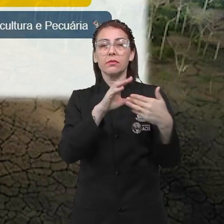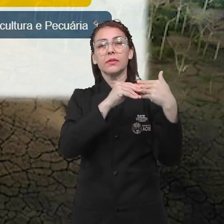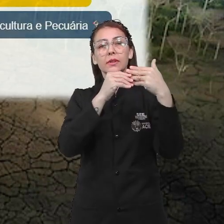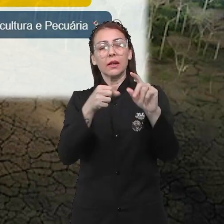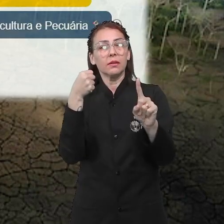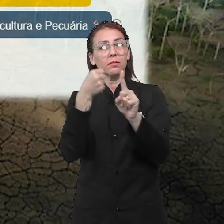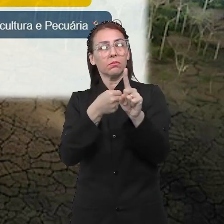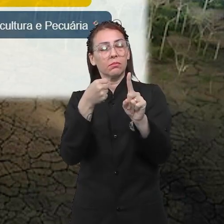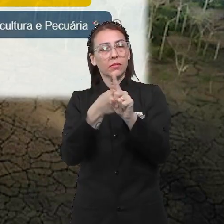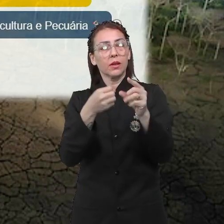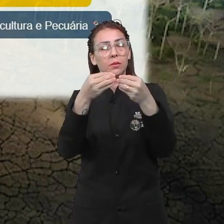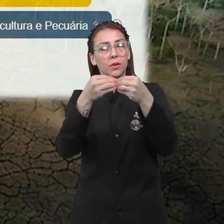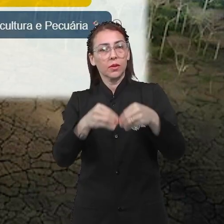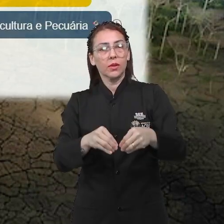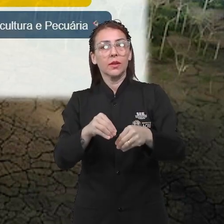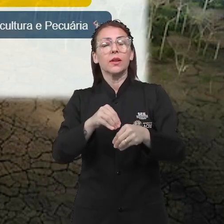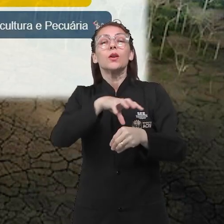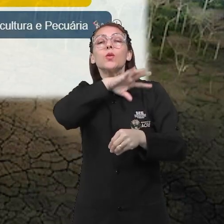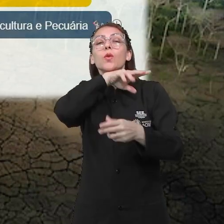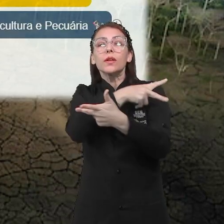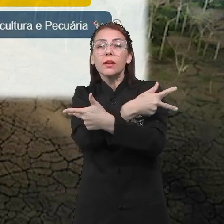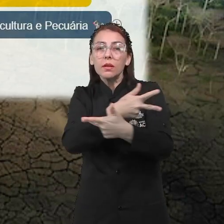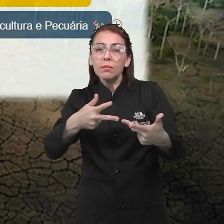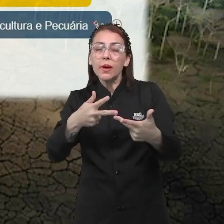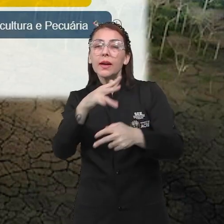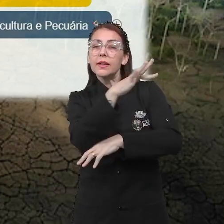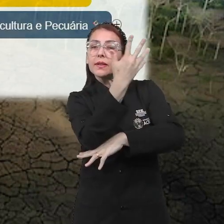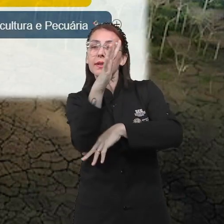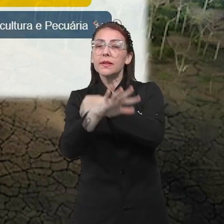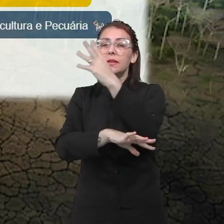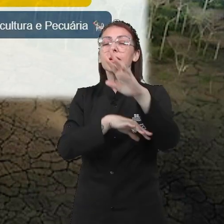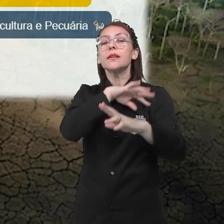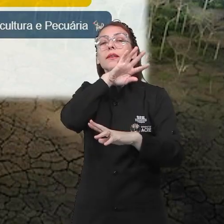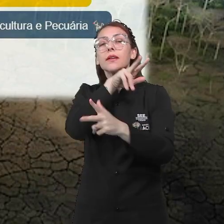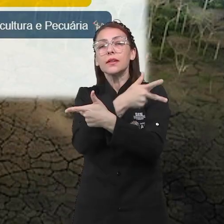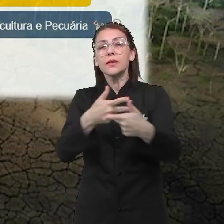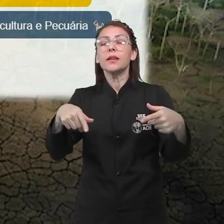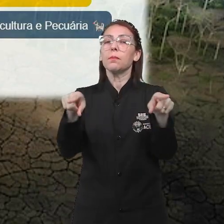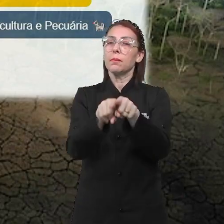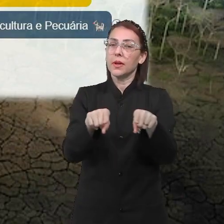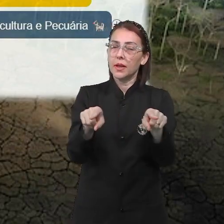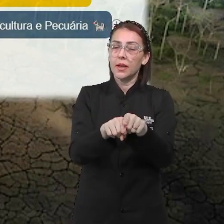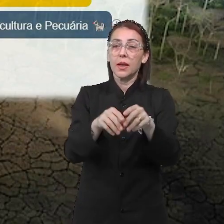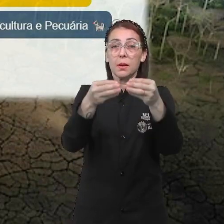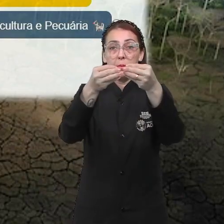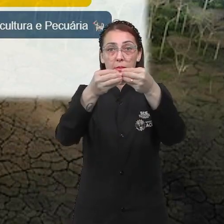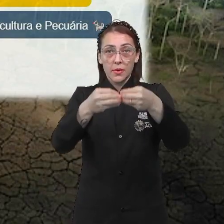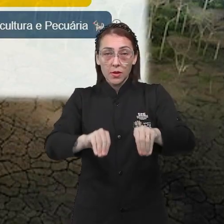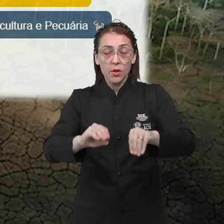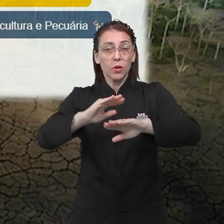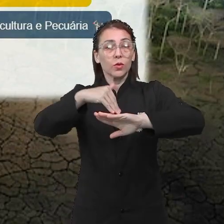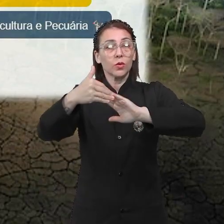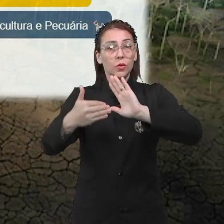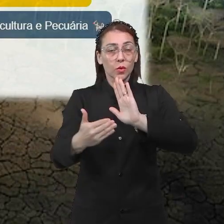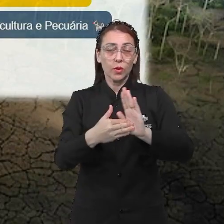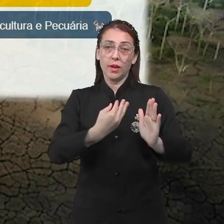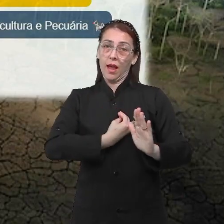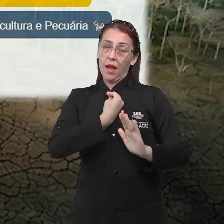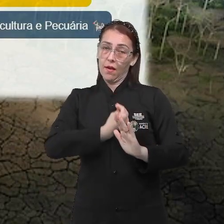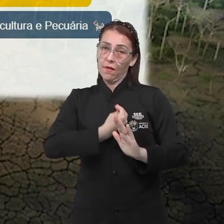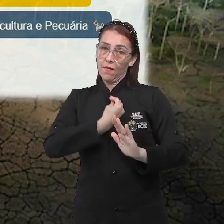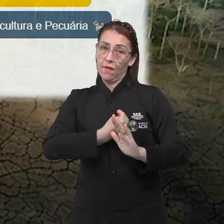impactos diretos na fauna e na flora. prejudicando toda a